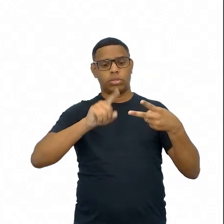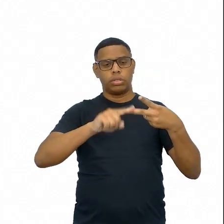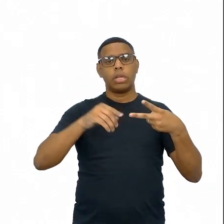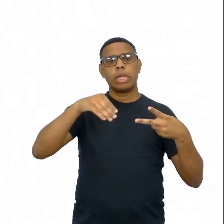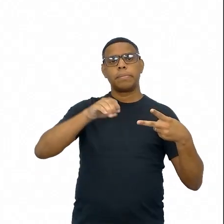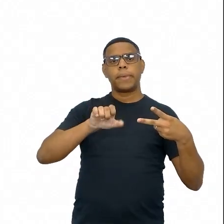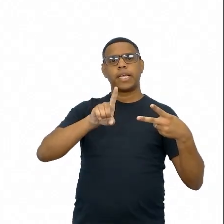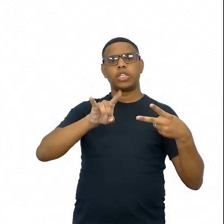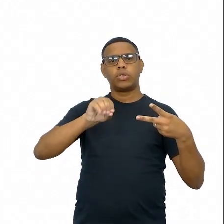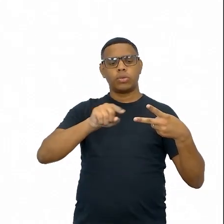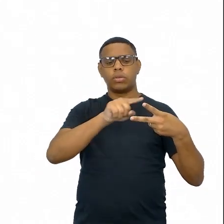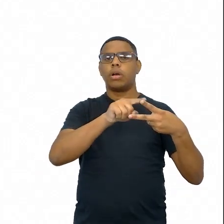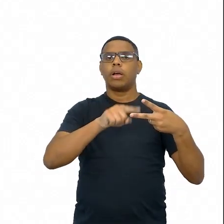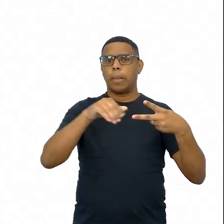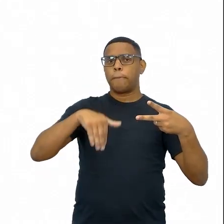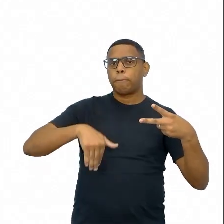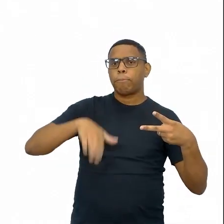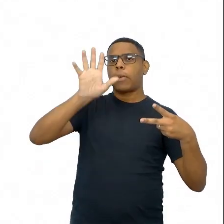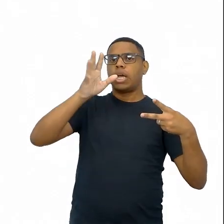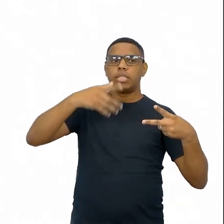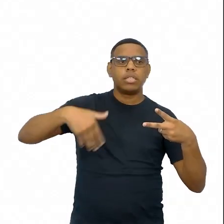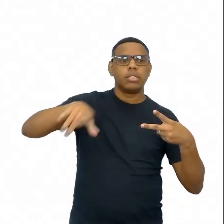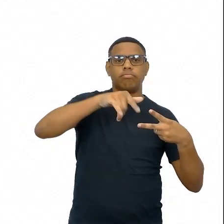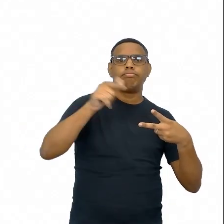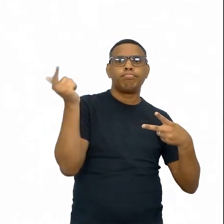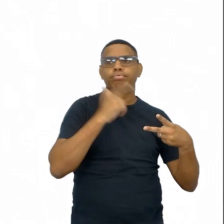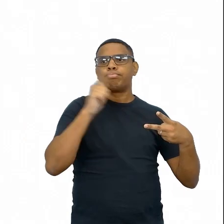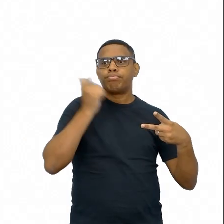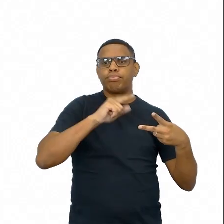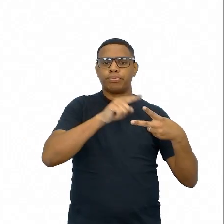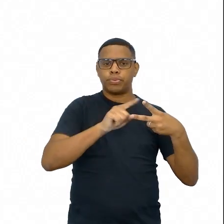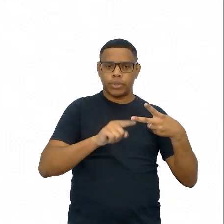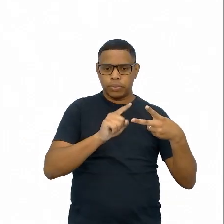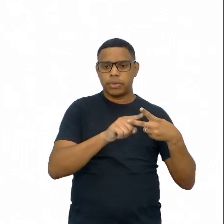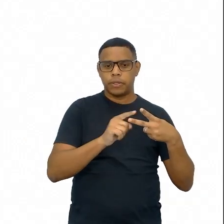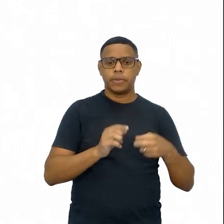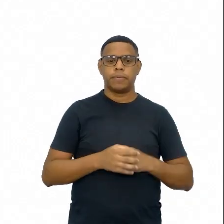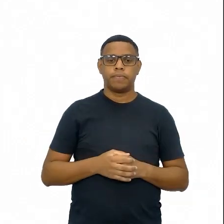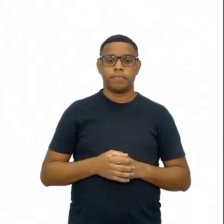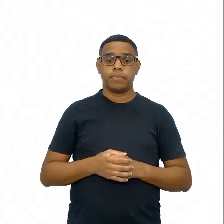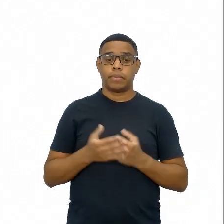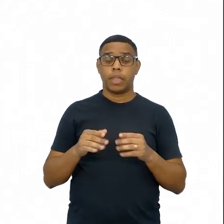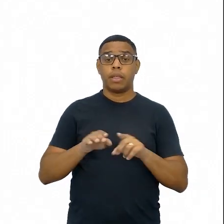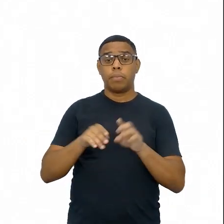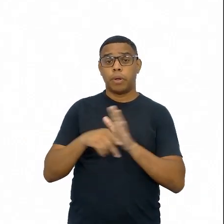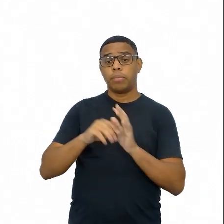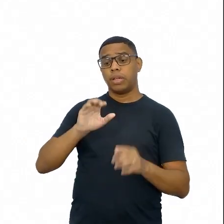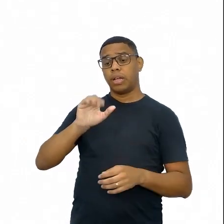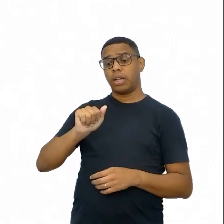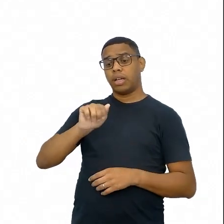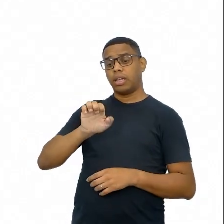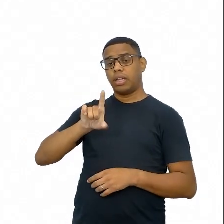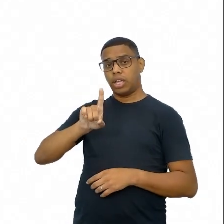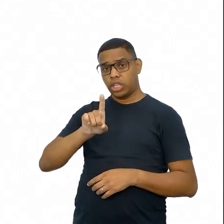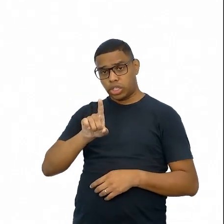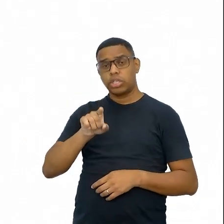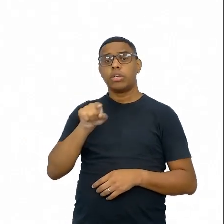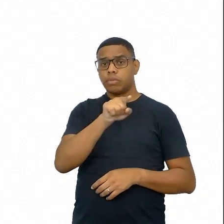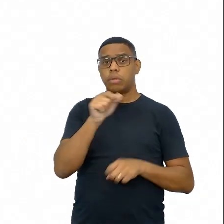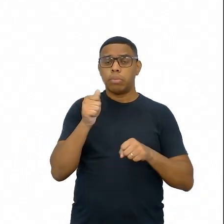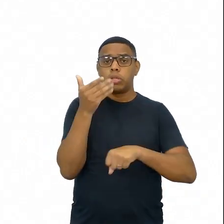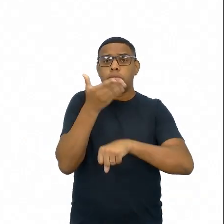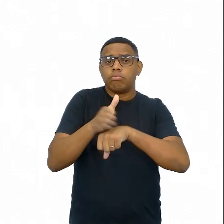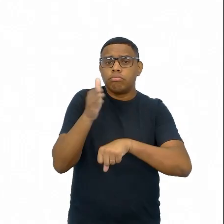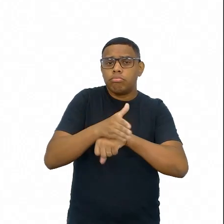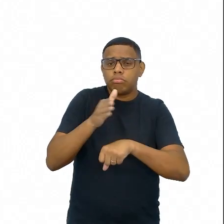são dados que nós tiramos ali da plataforma CAED e que vocês também estarão fazendo esse